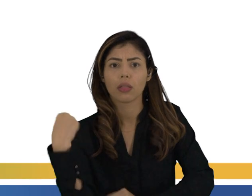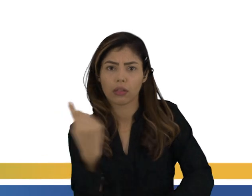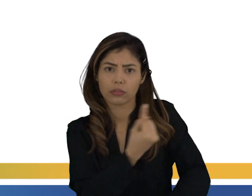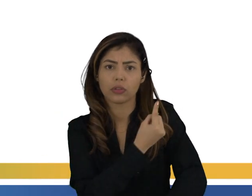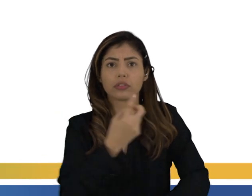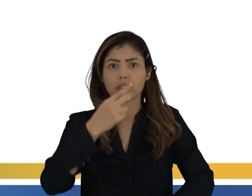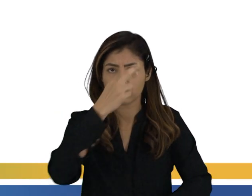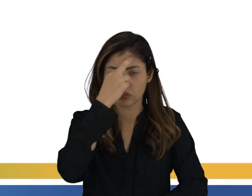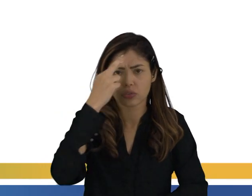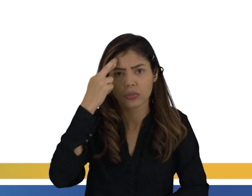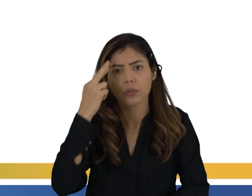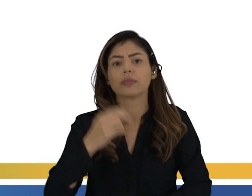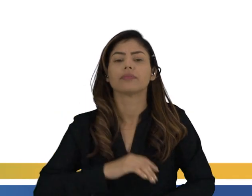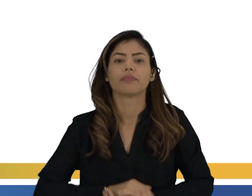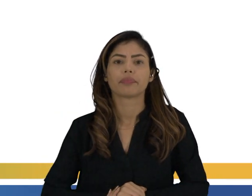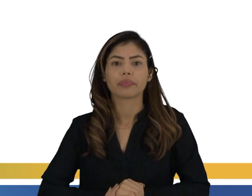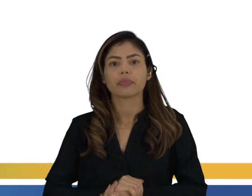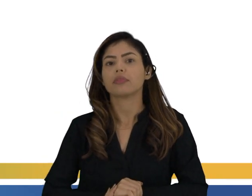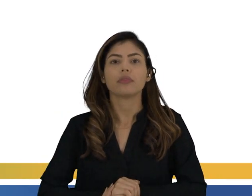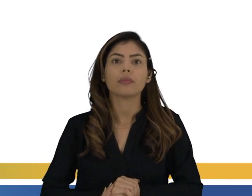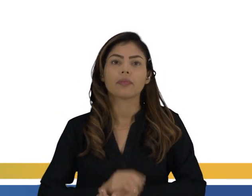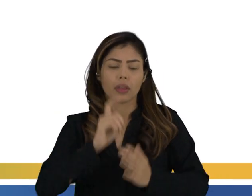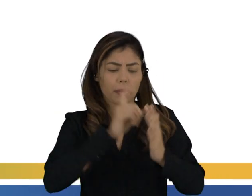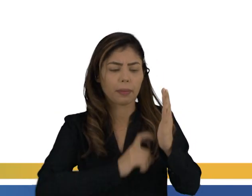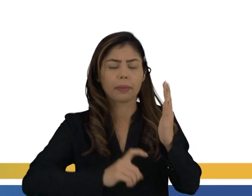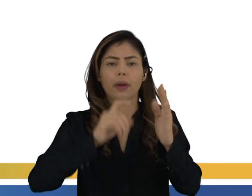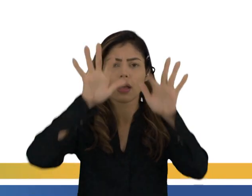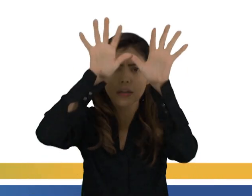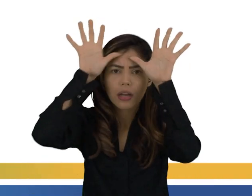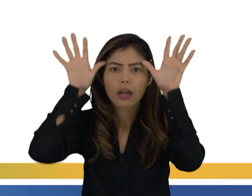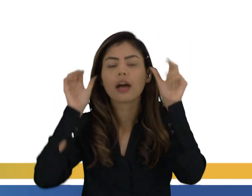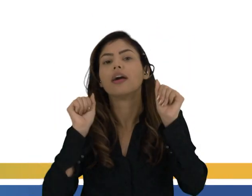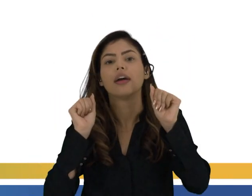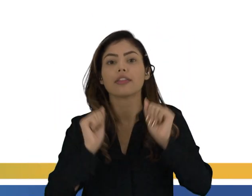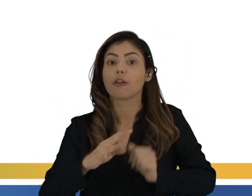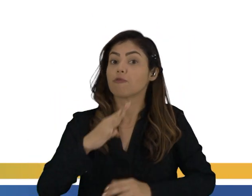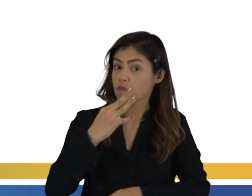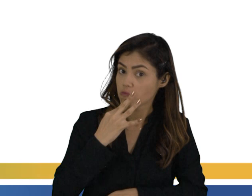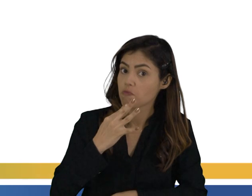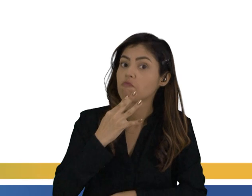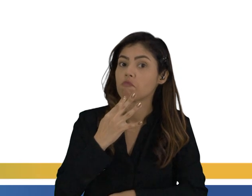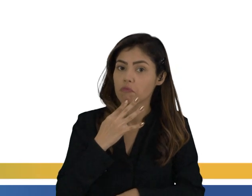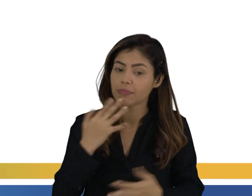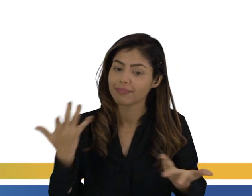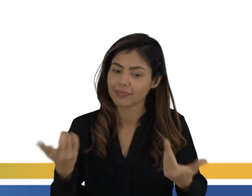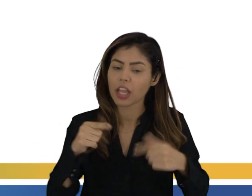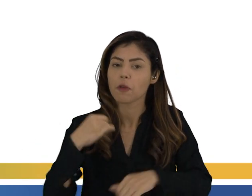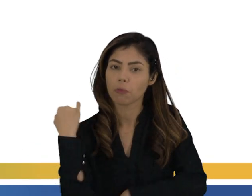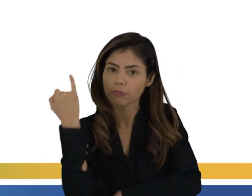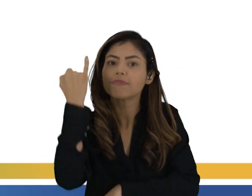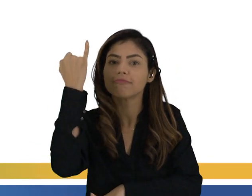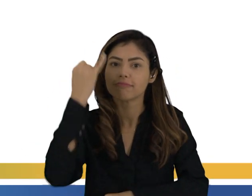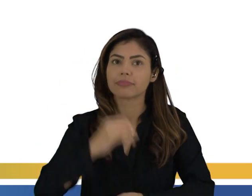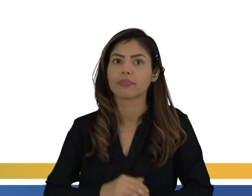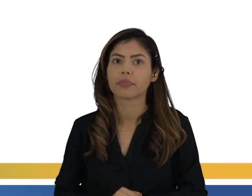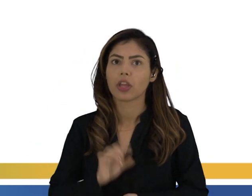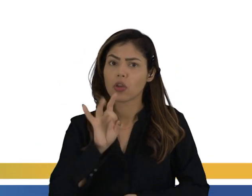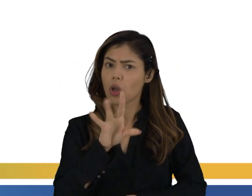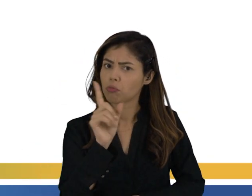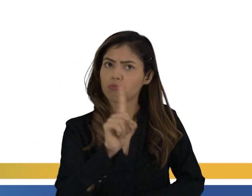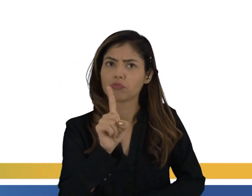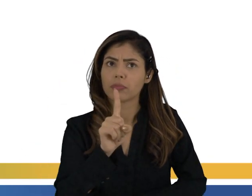história. Então o grafite, ele no estado do Acre está sendo reconhecido, está sendo importante. E não é